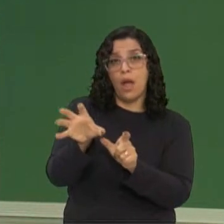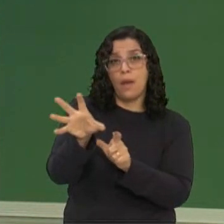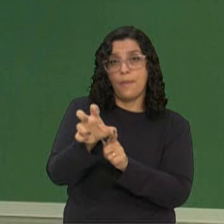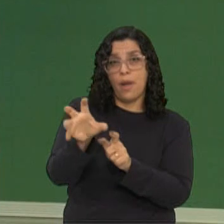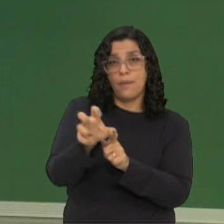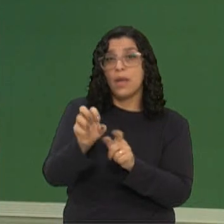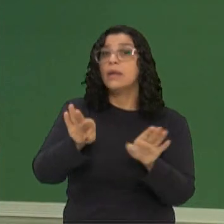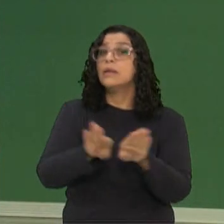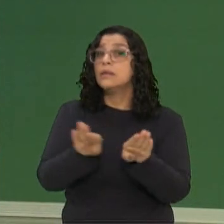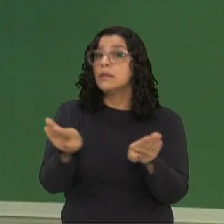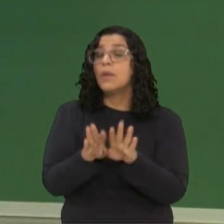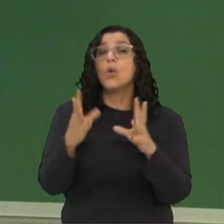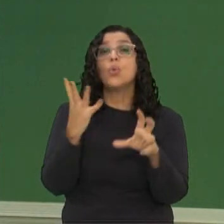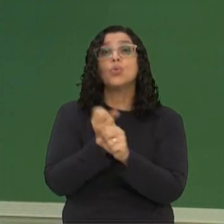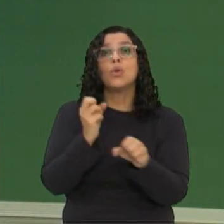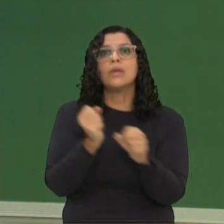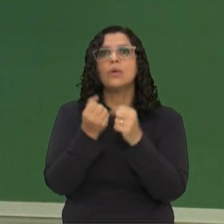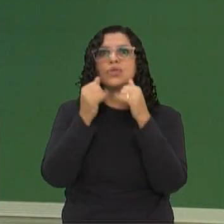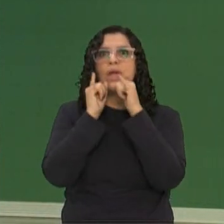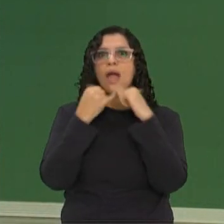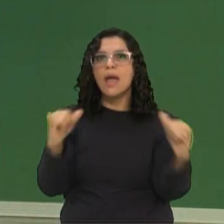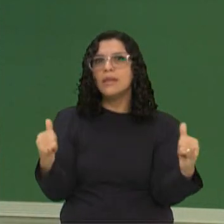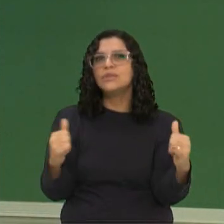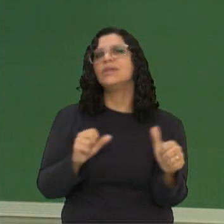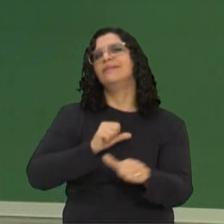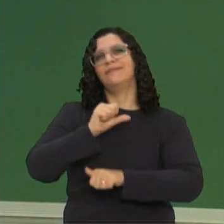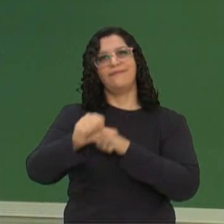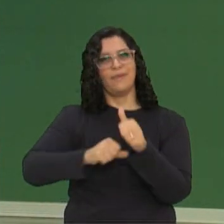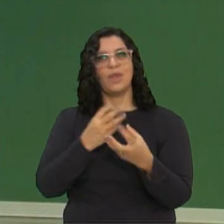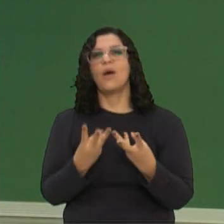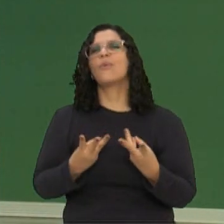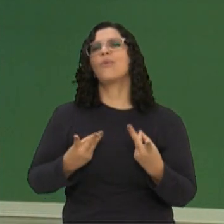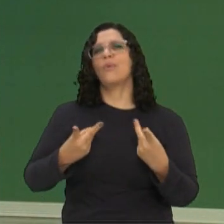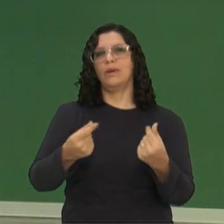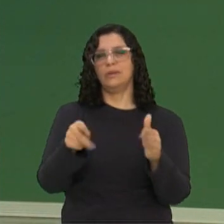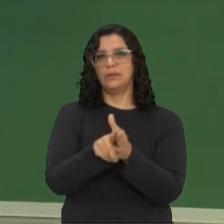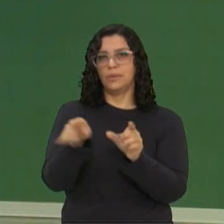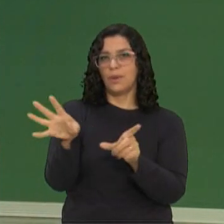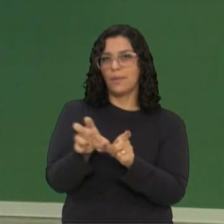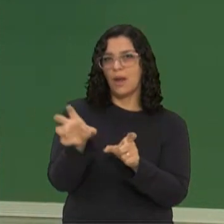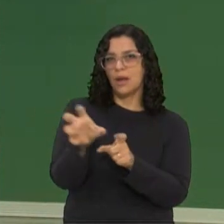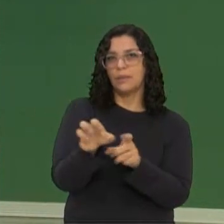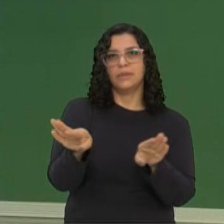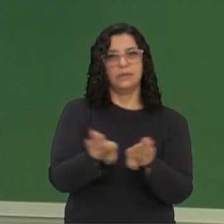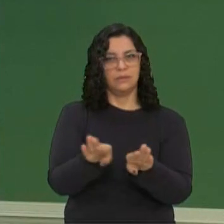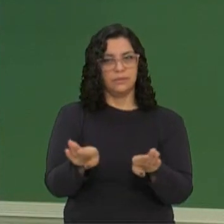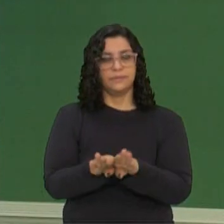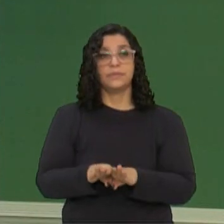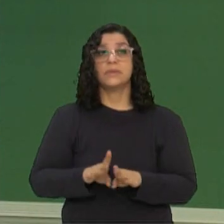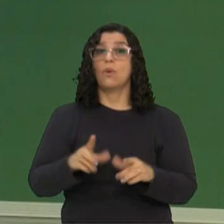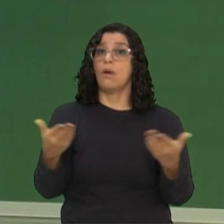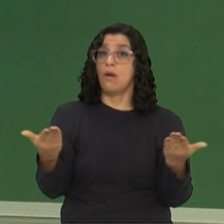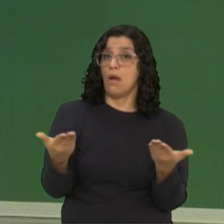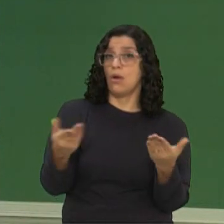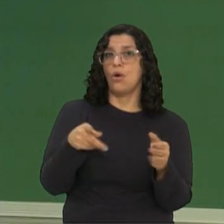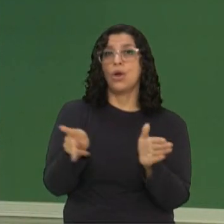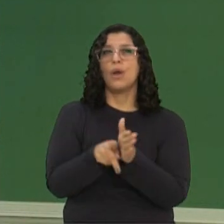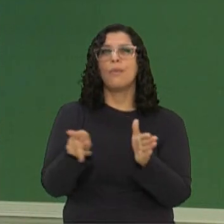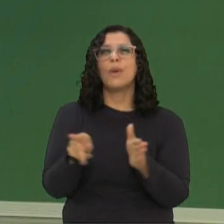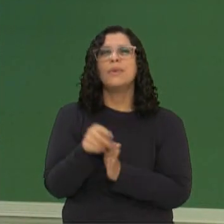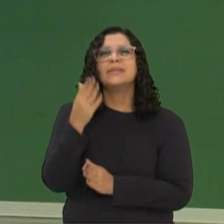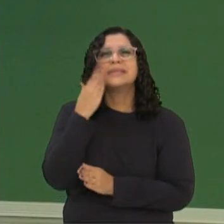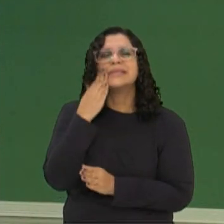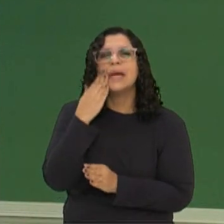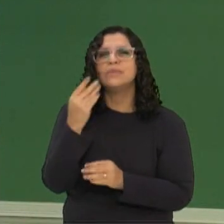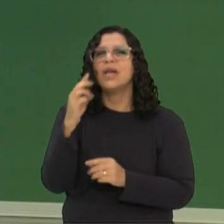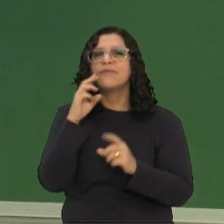a intensidade da corrente elétrica também vai influenciar. Então, no caso de transformadores,